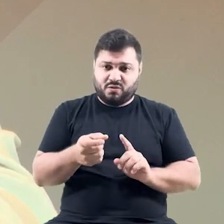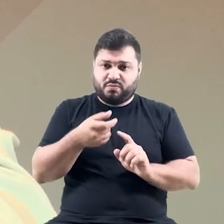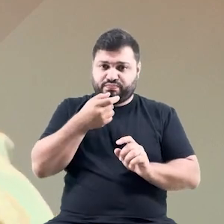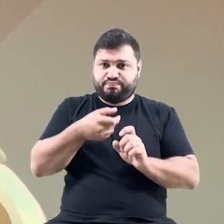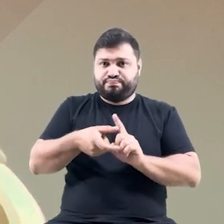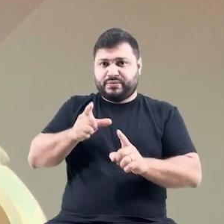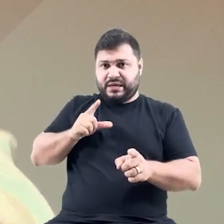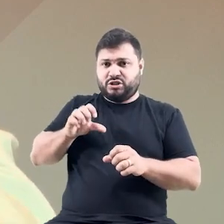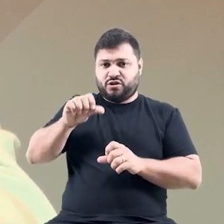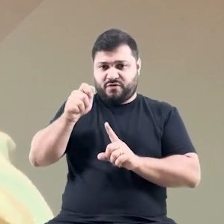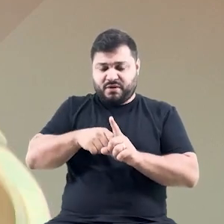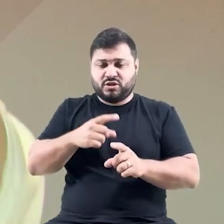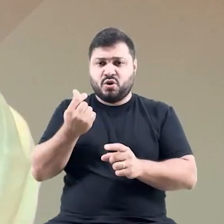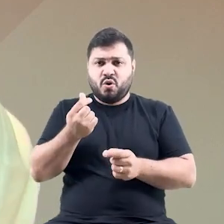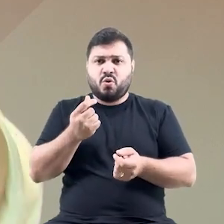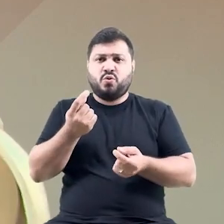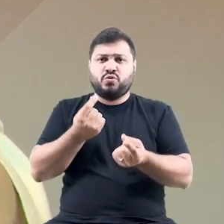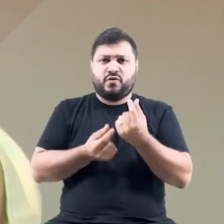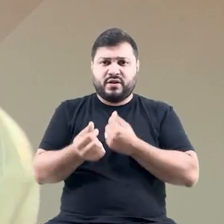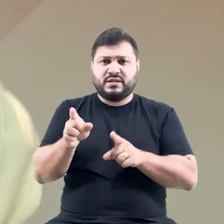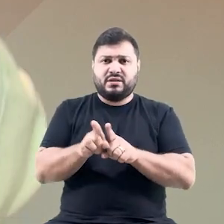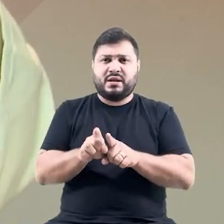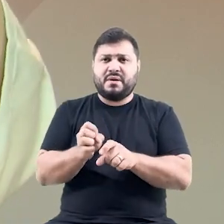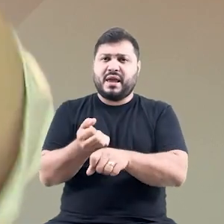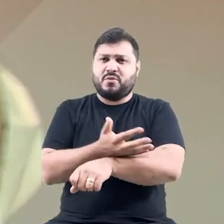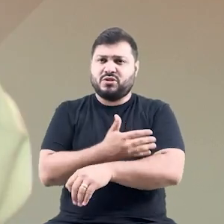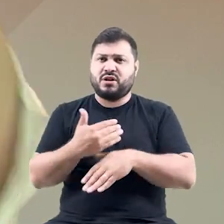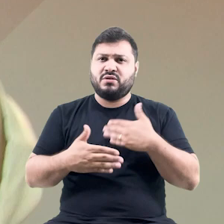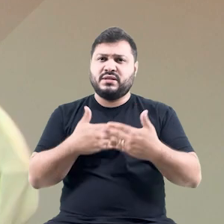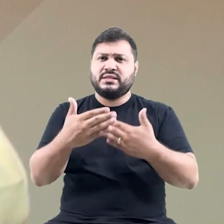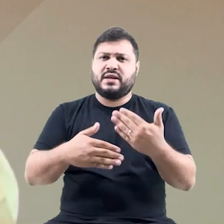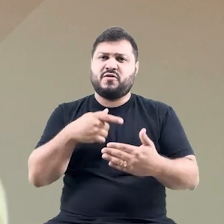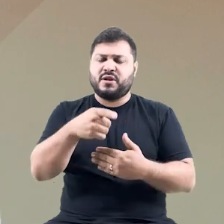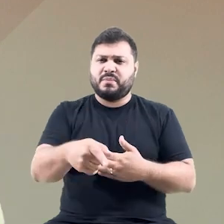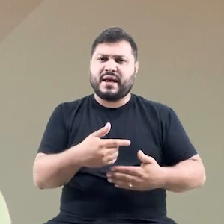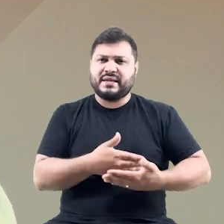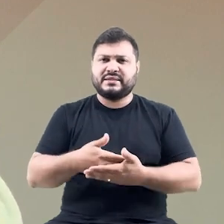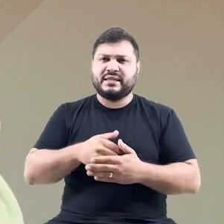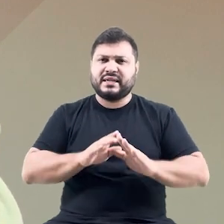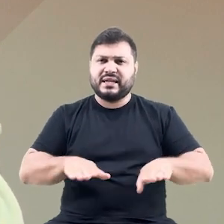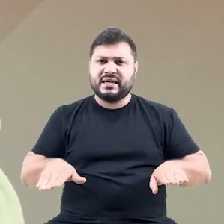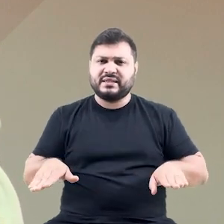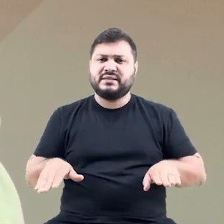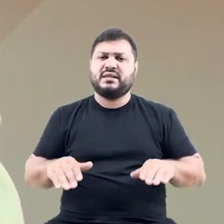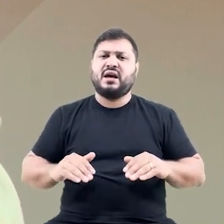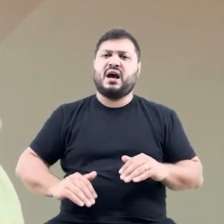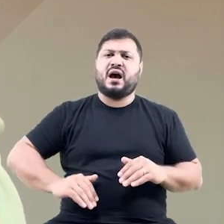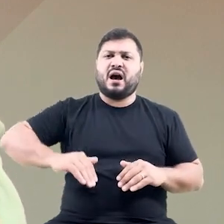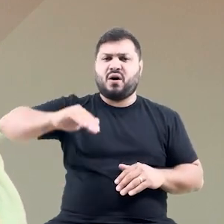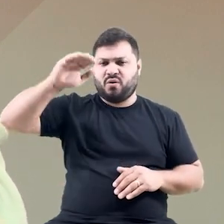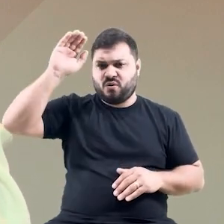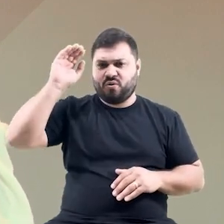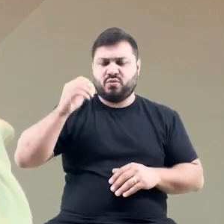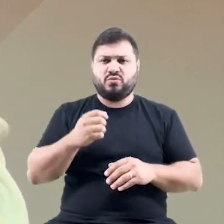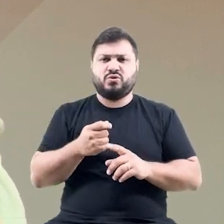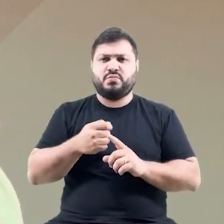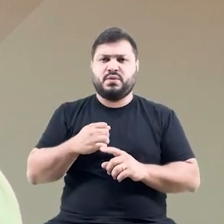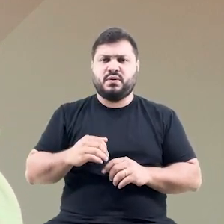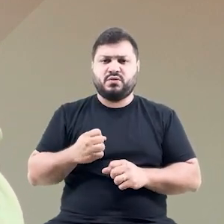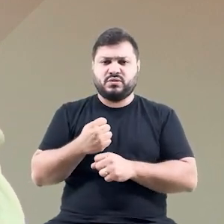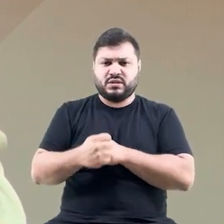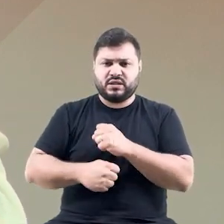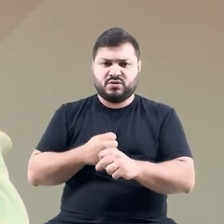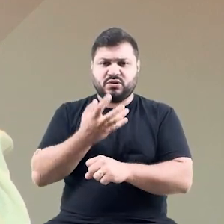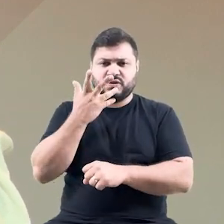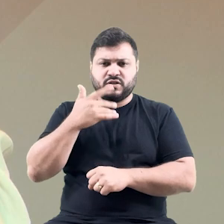o custo não só financeiro, mas emocional e de desenvolvimento para essa criança ao longo dos primeiros